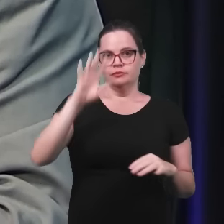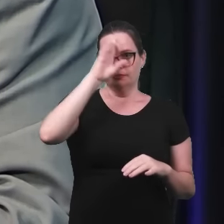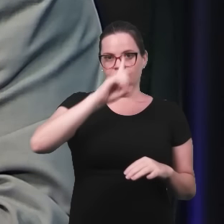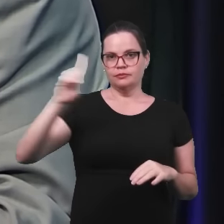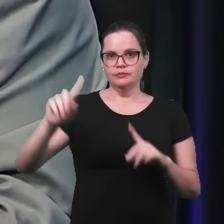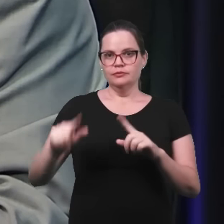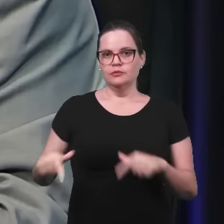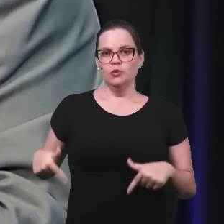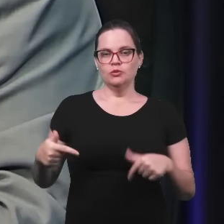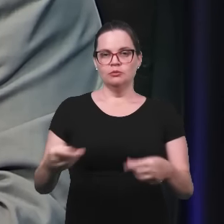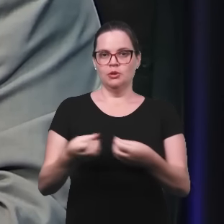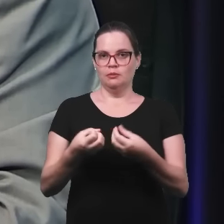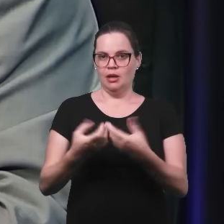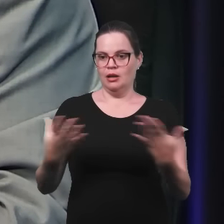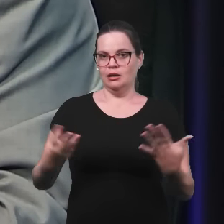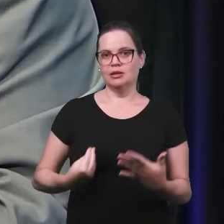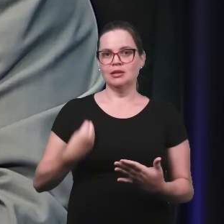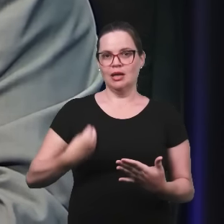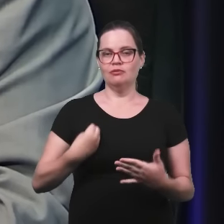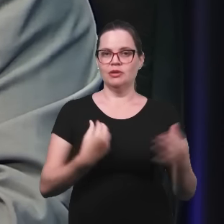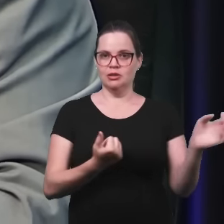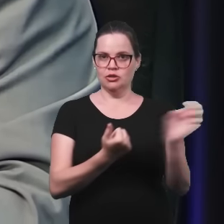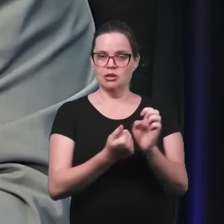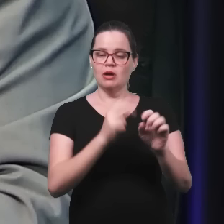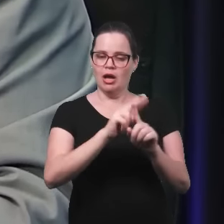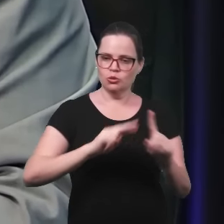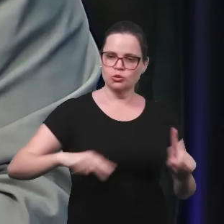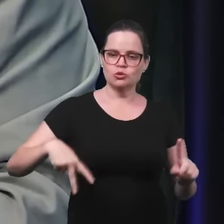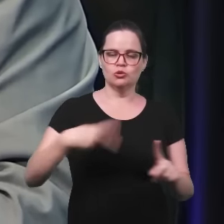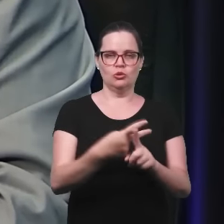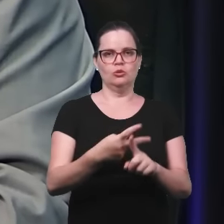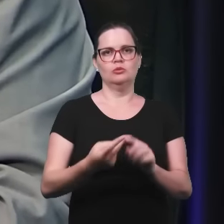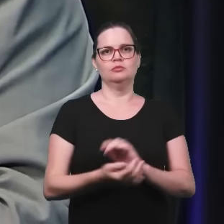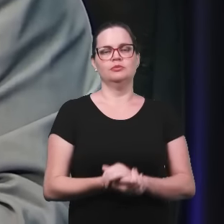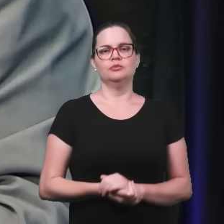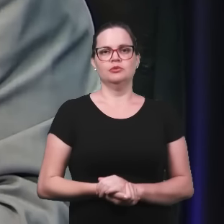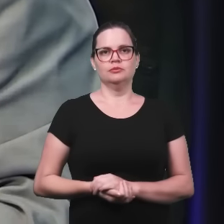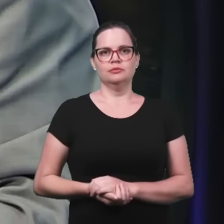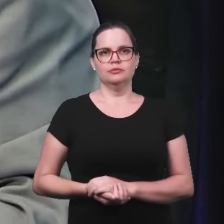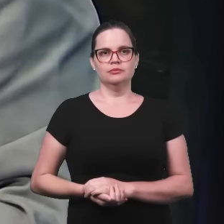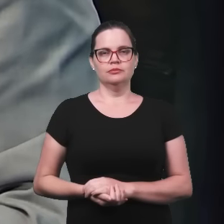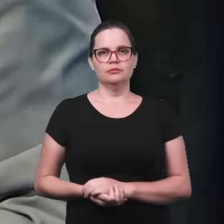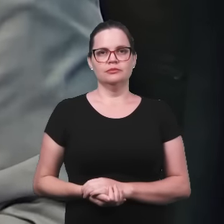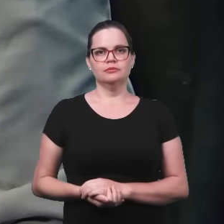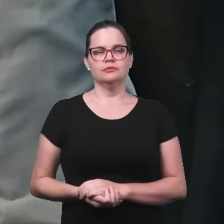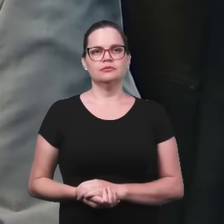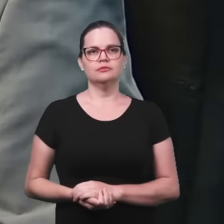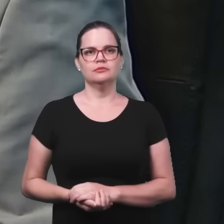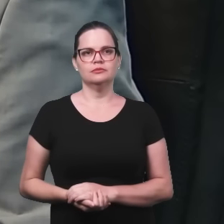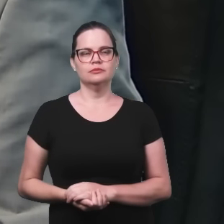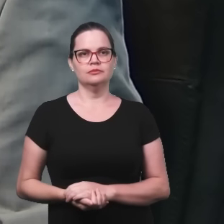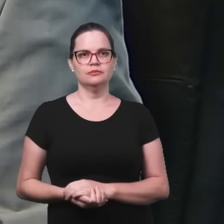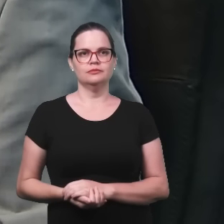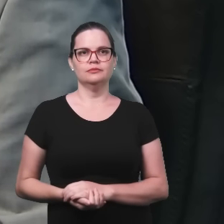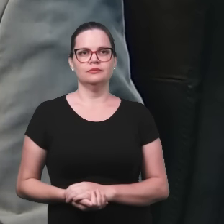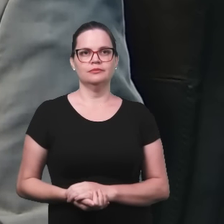foram o dobro que o Senhor operou através do ministério de Elias. Pastor Elcio, olha